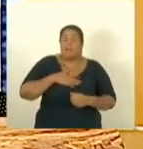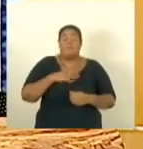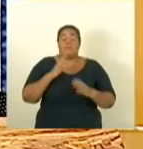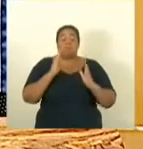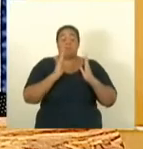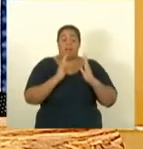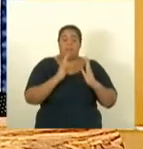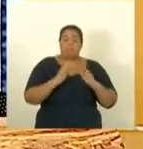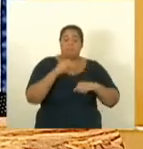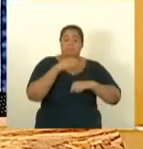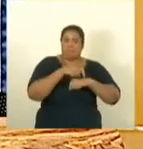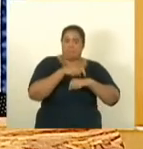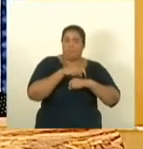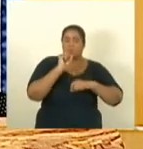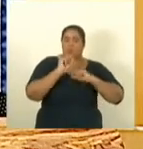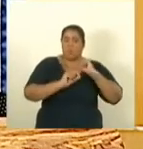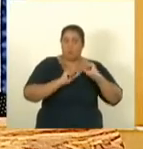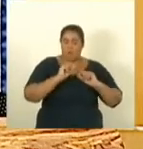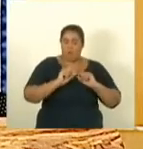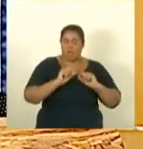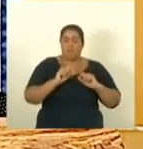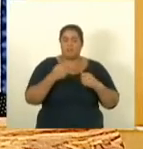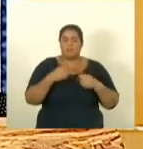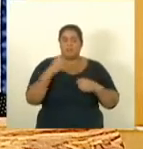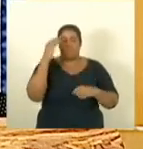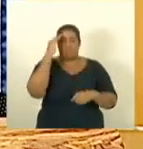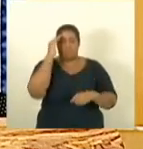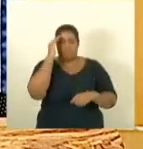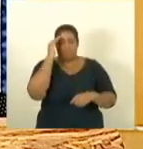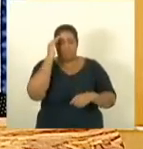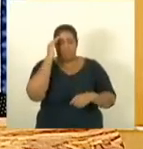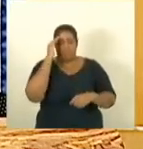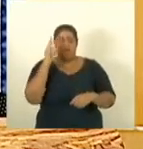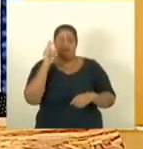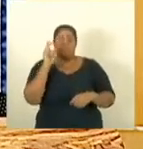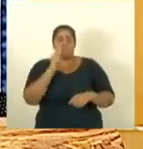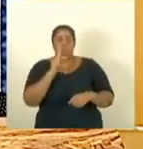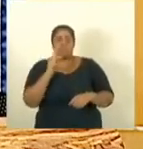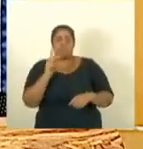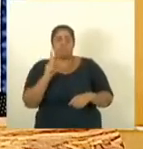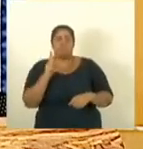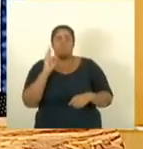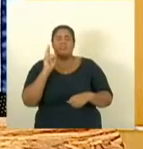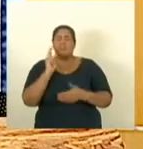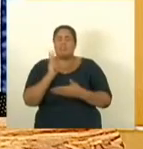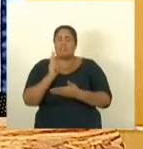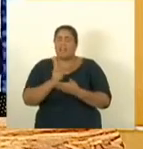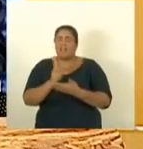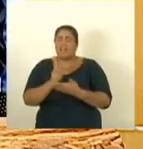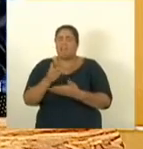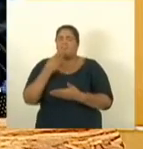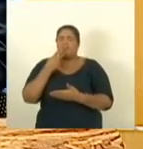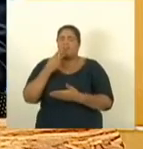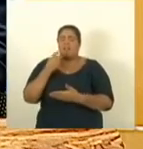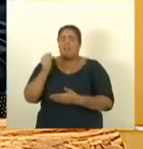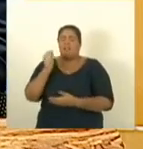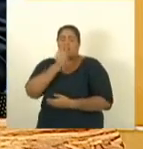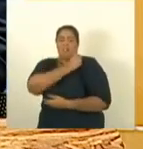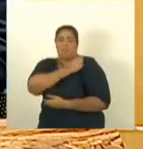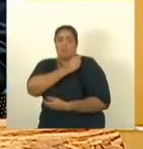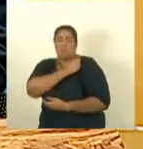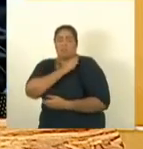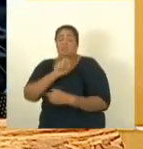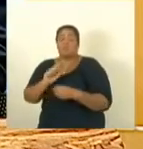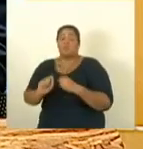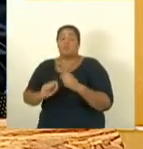do tempo, e eu frisava isso com os meus alunos o tempo inteiro na sala de aula, estudar muitas vezes é um ato